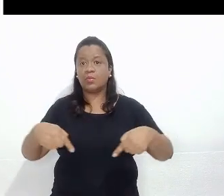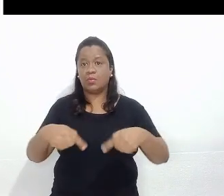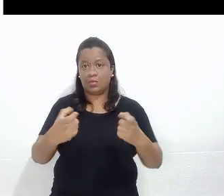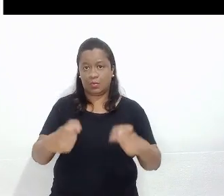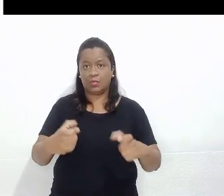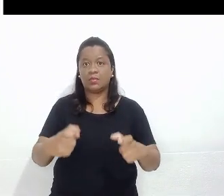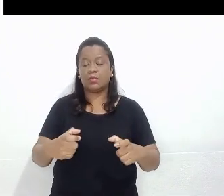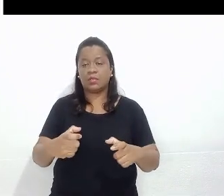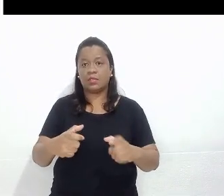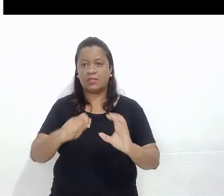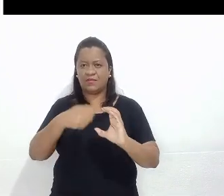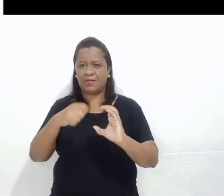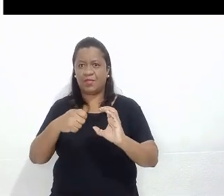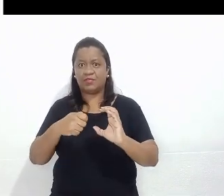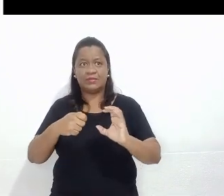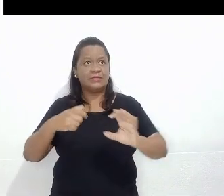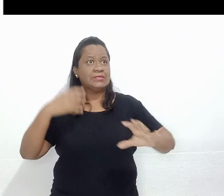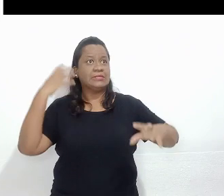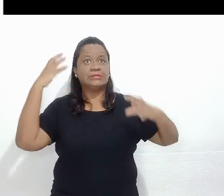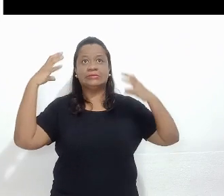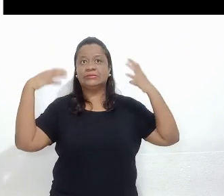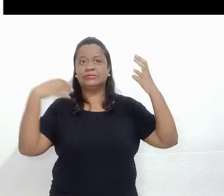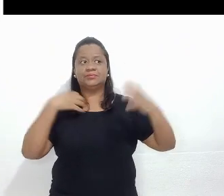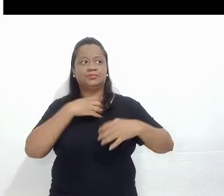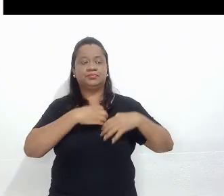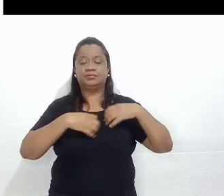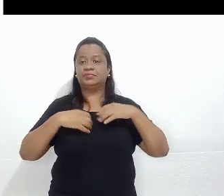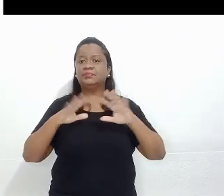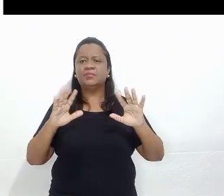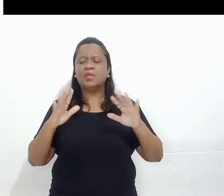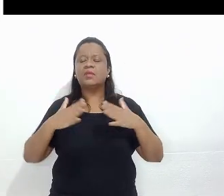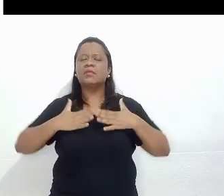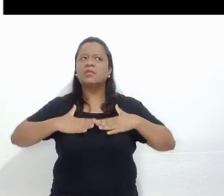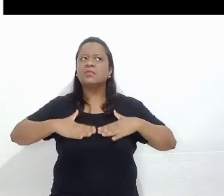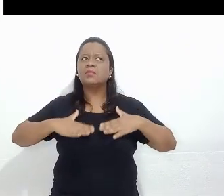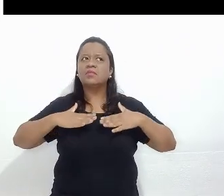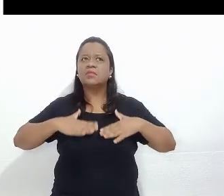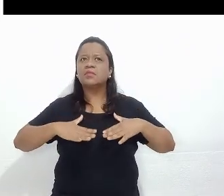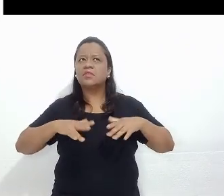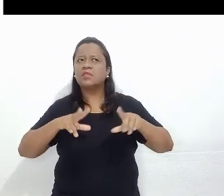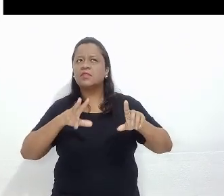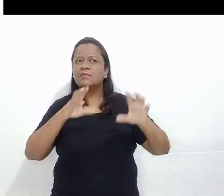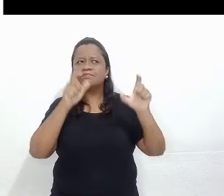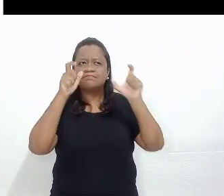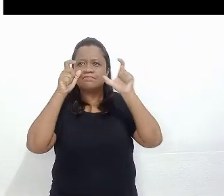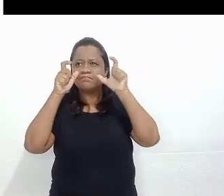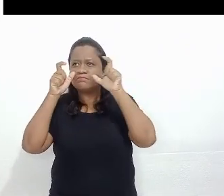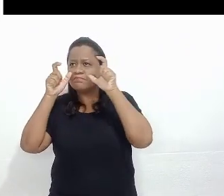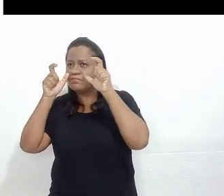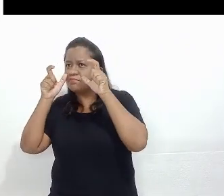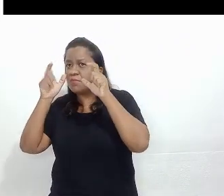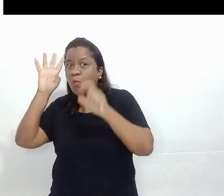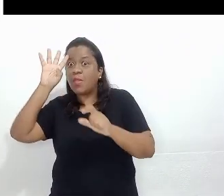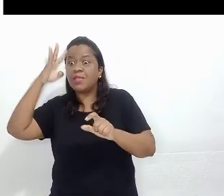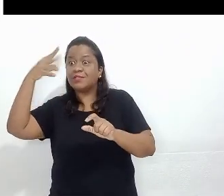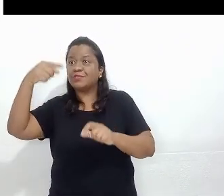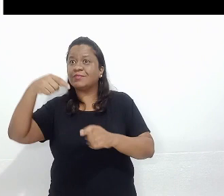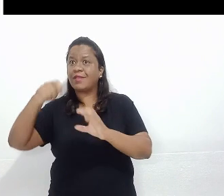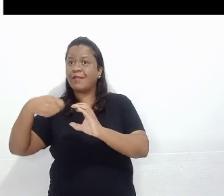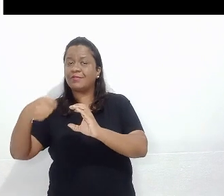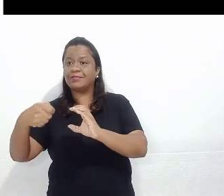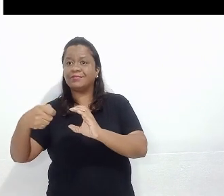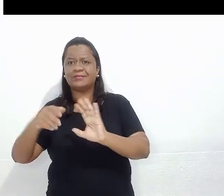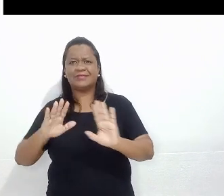enlouquecido ali. Você quer estar tranquilo para poder estar prestando atenção no resultado que está saindo daquilo. E não naquele